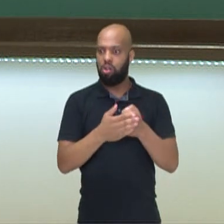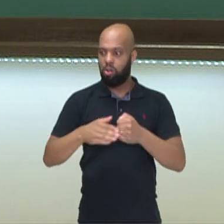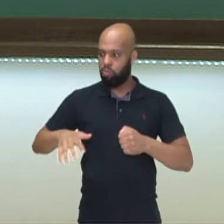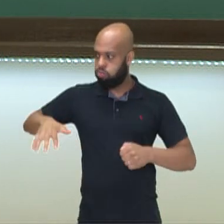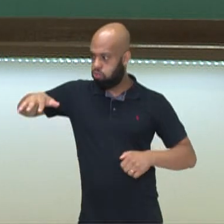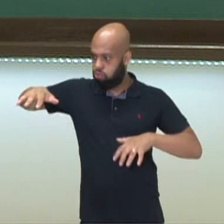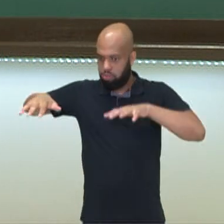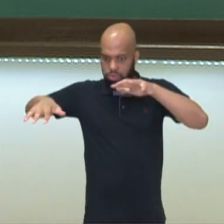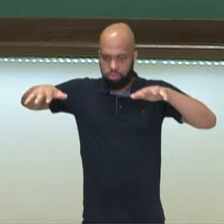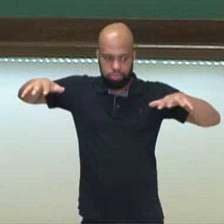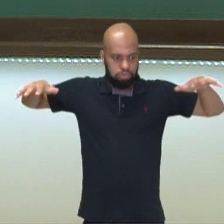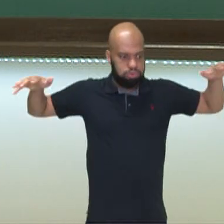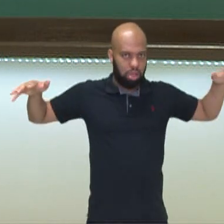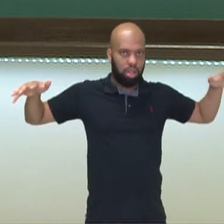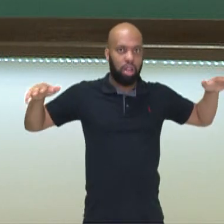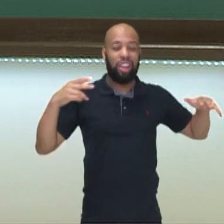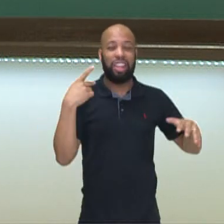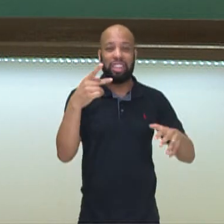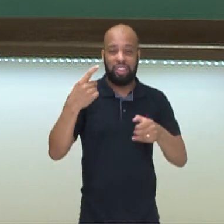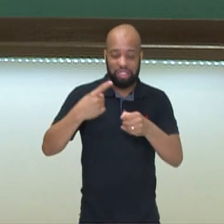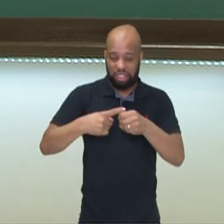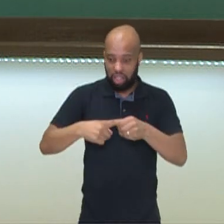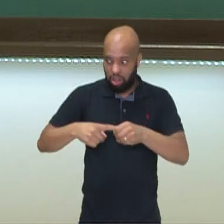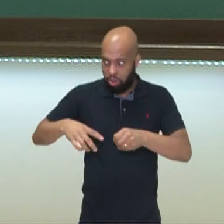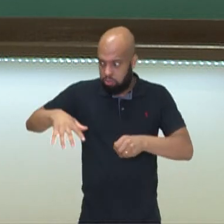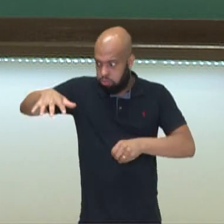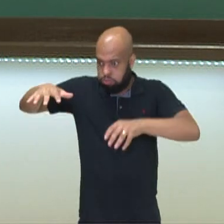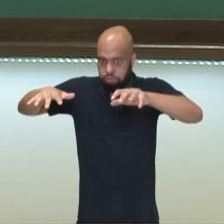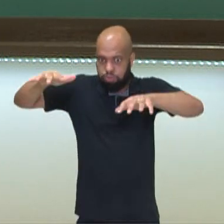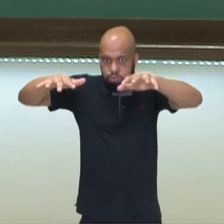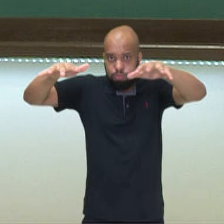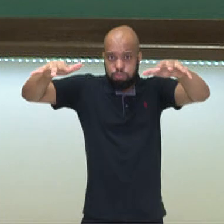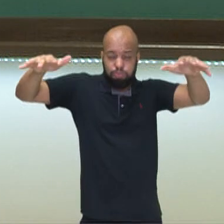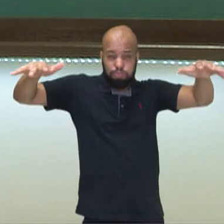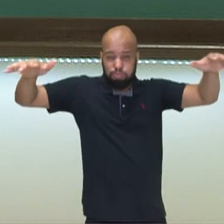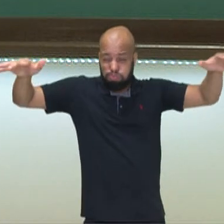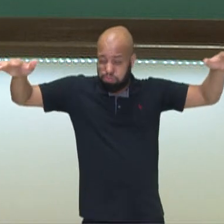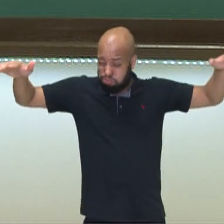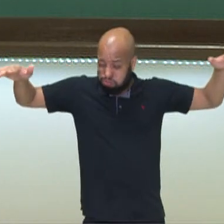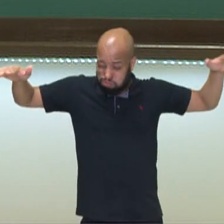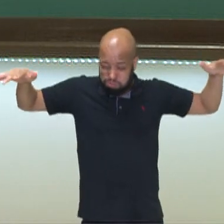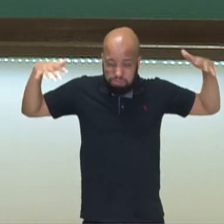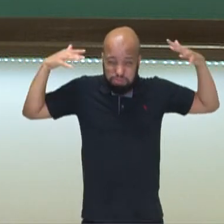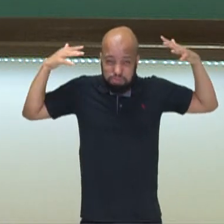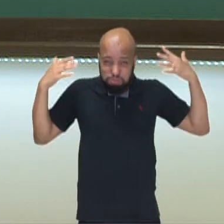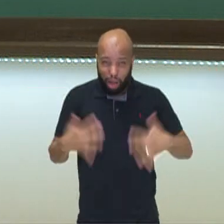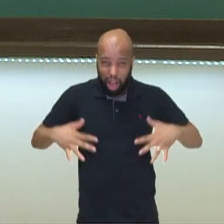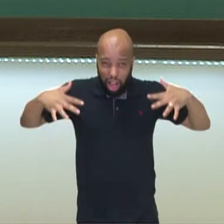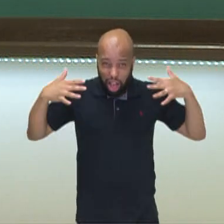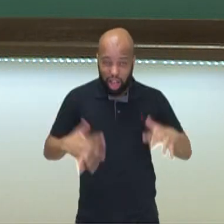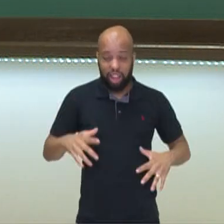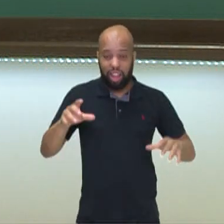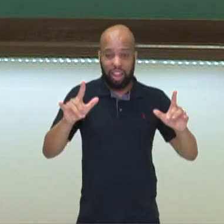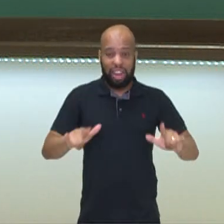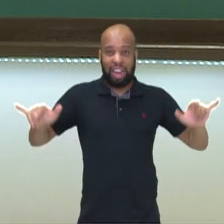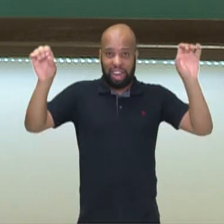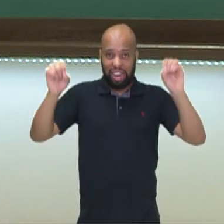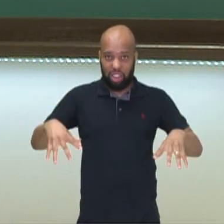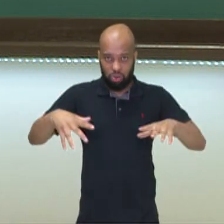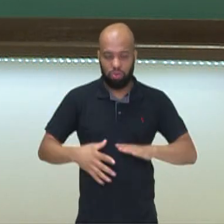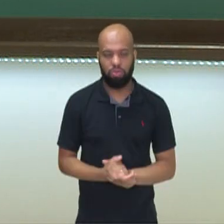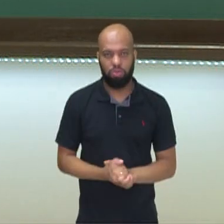Agora calcula isso para a tua cidade. Gente, é muita coisa. Tá bom. E onde